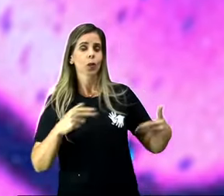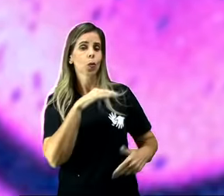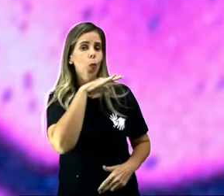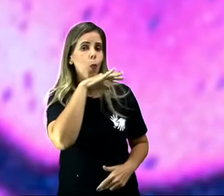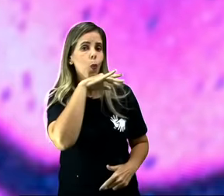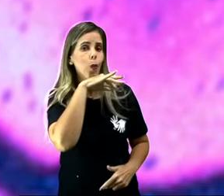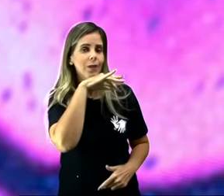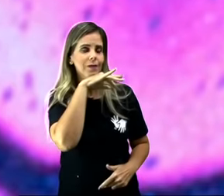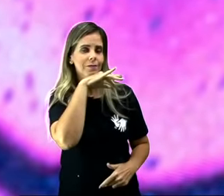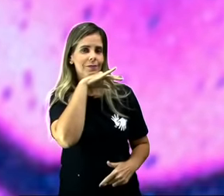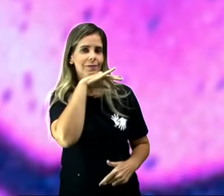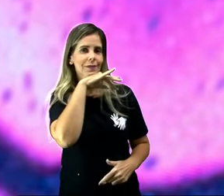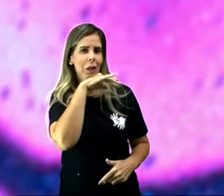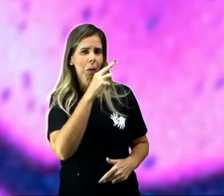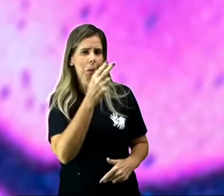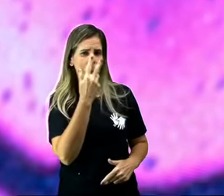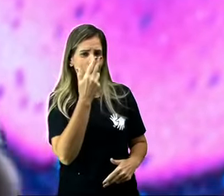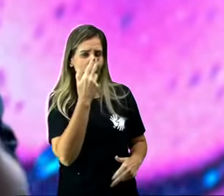eram tudo anão.